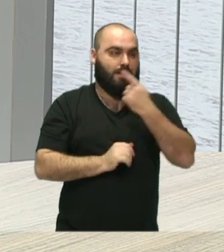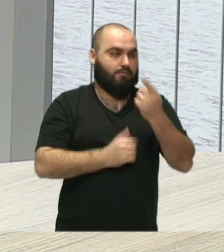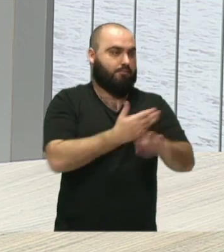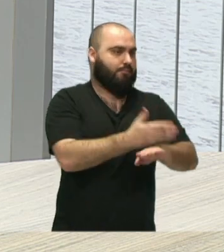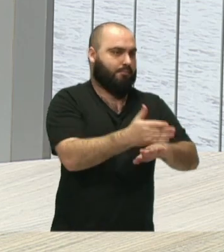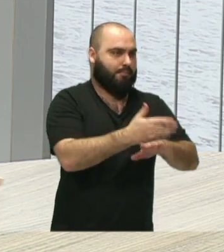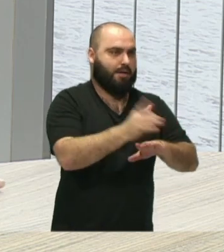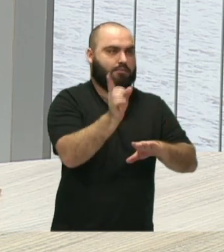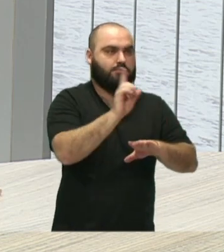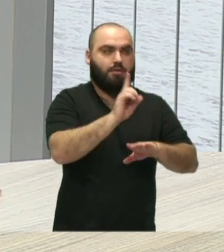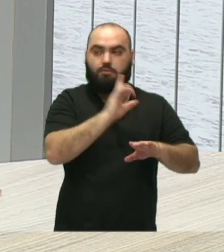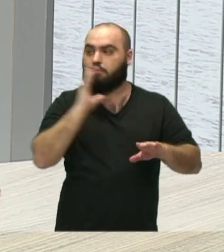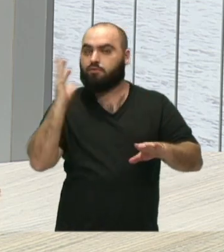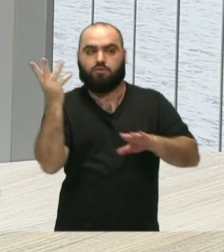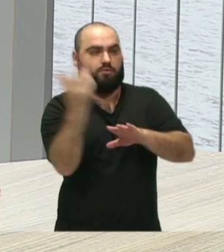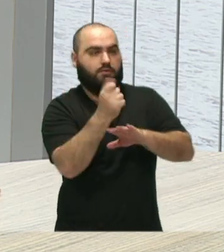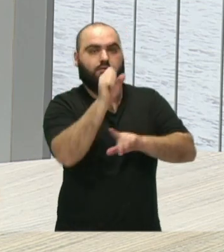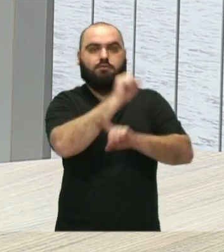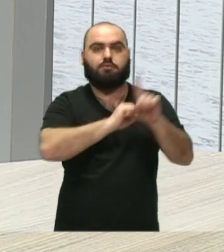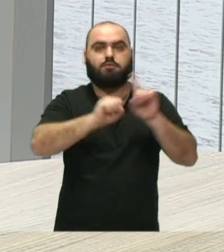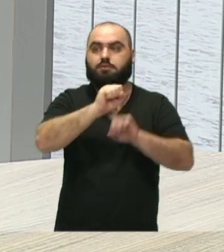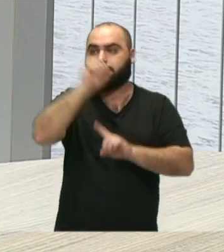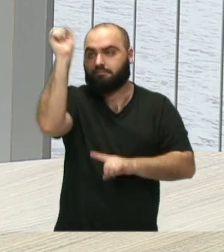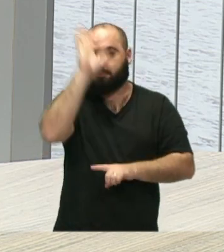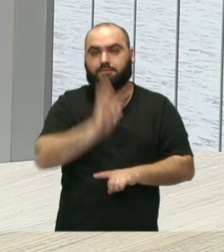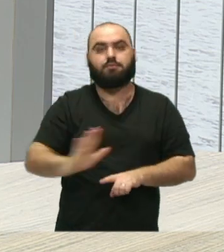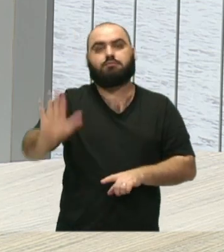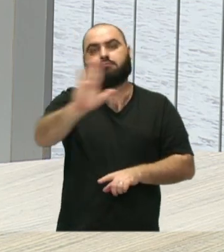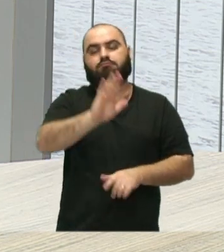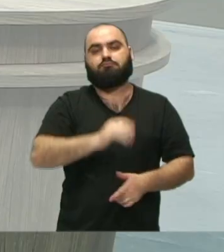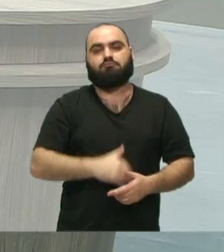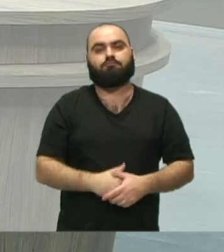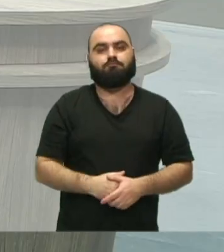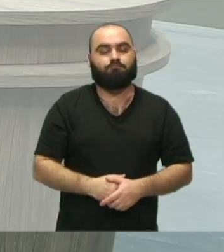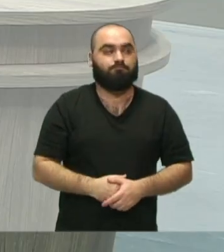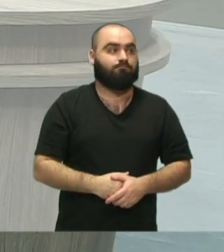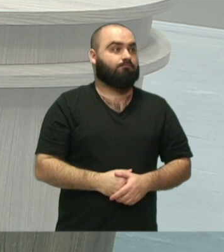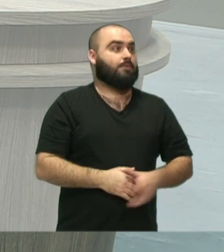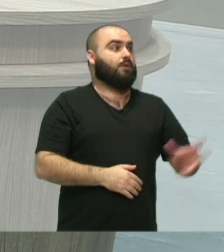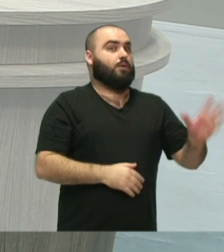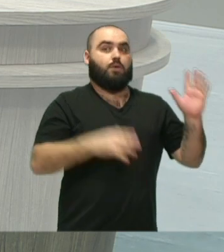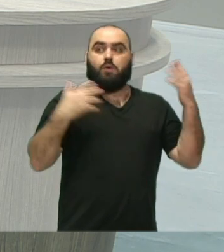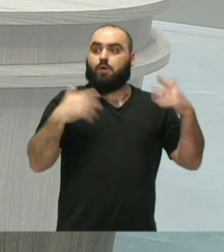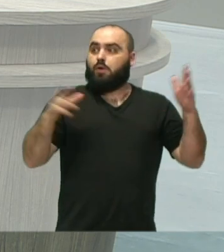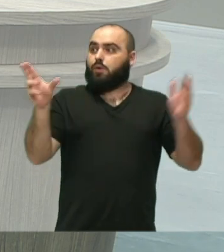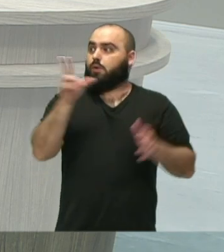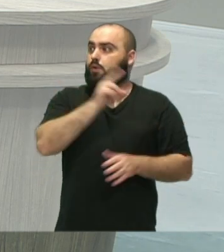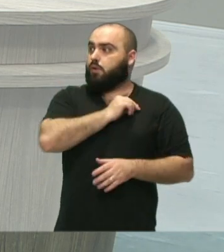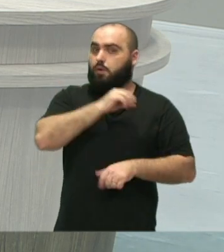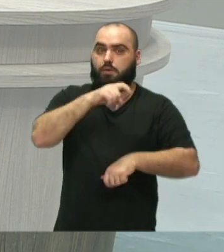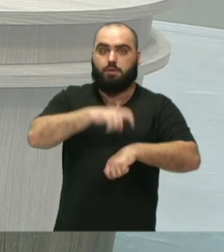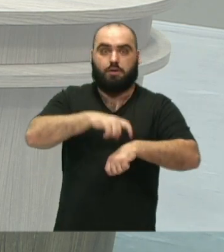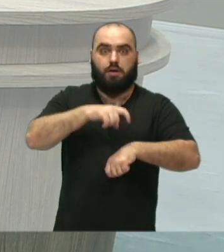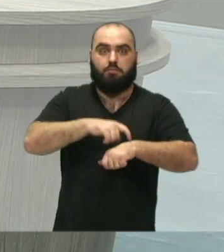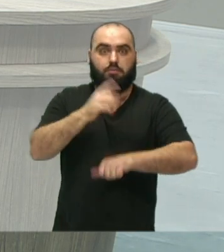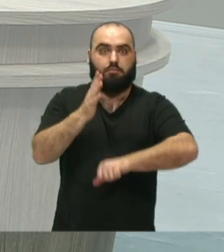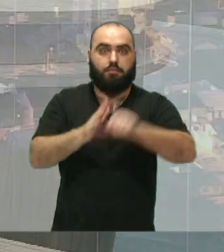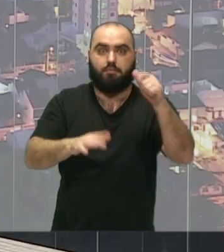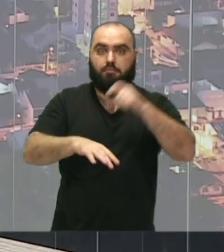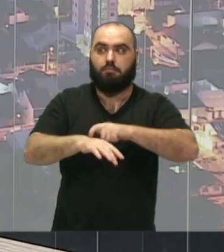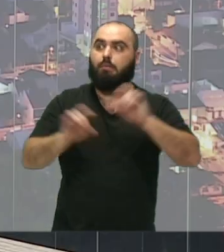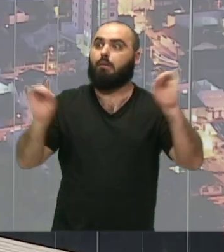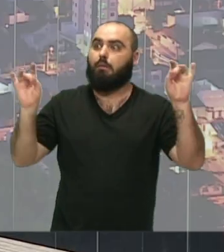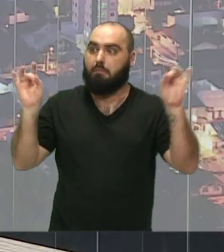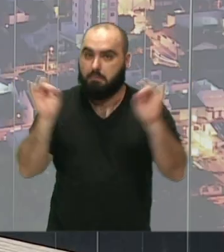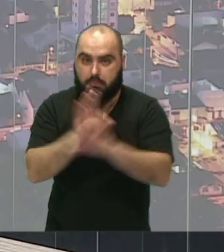somos nós, enquanto sociedade brasileira. Exatamente. Nossa, nosso tempo até do primeiro bloco já